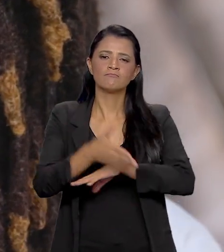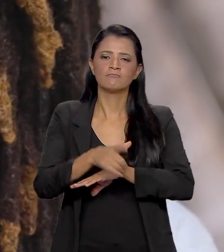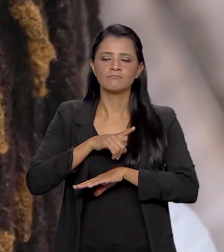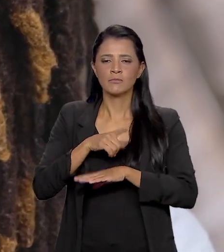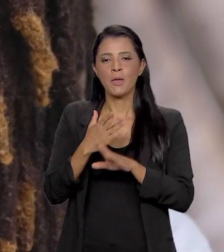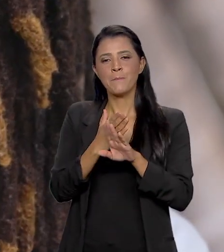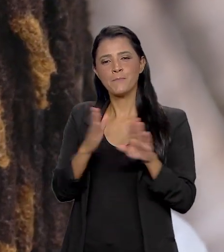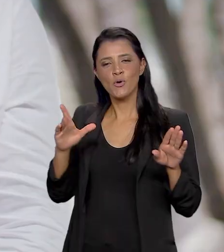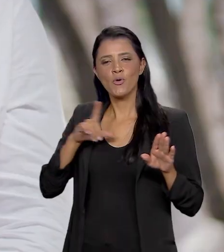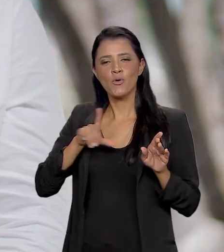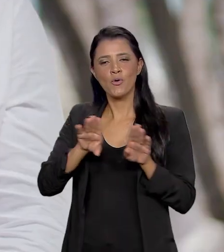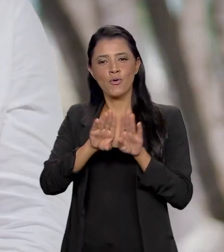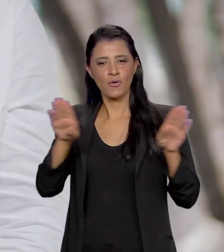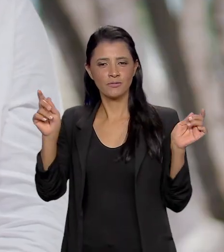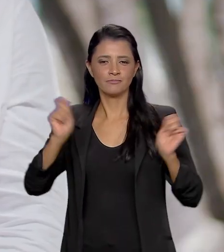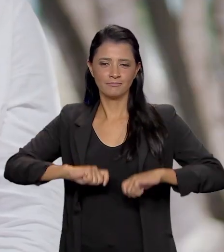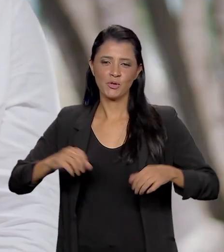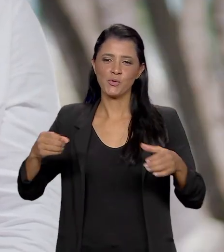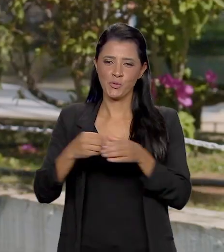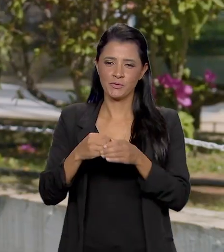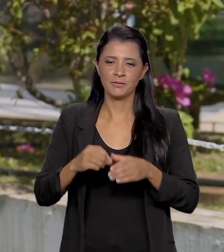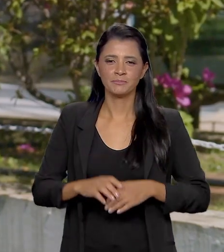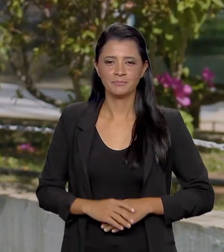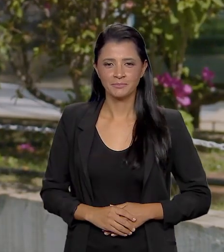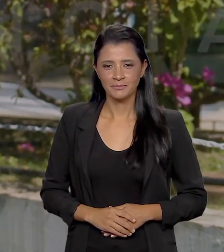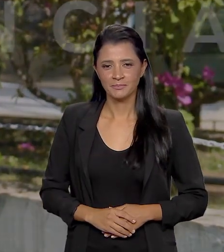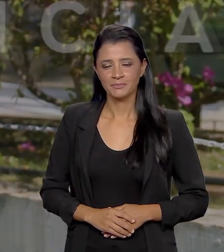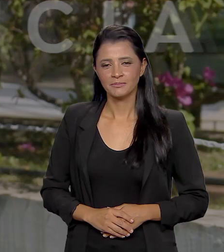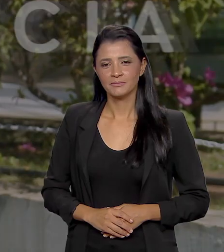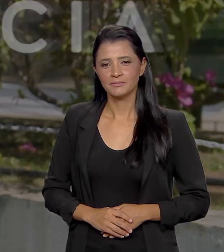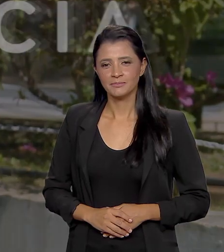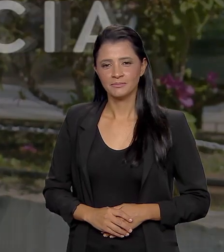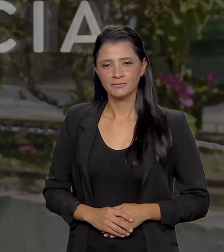espaços, abriu portas. As cotas abrem portas.